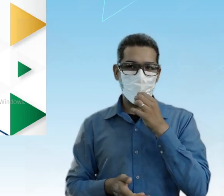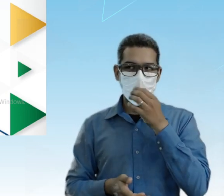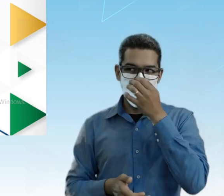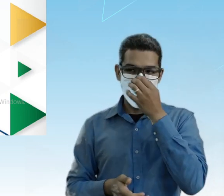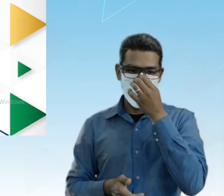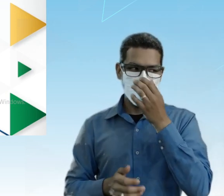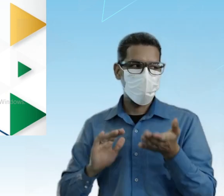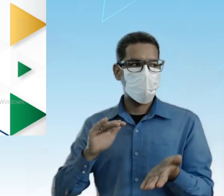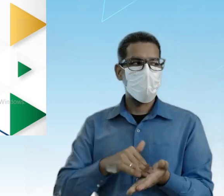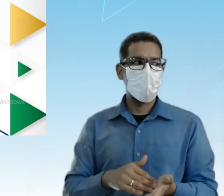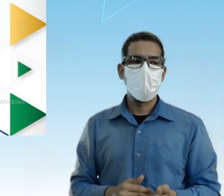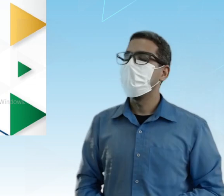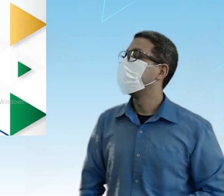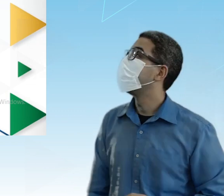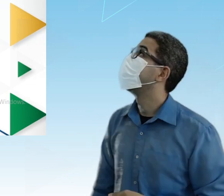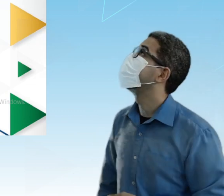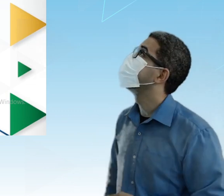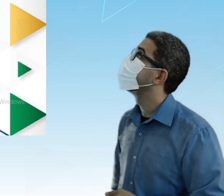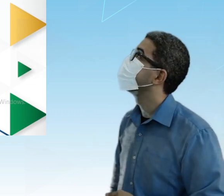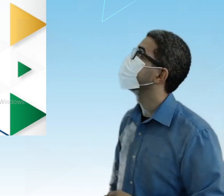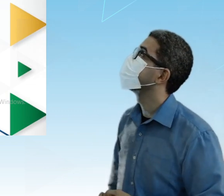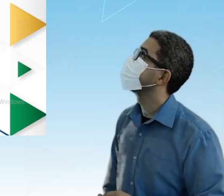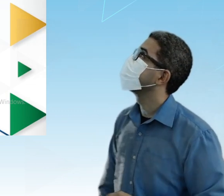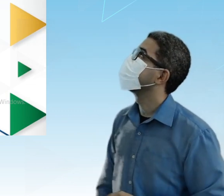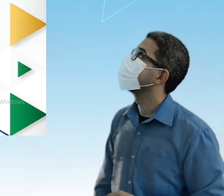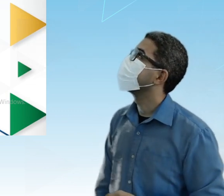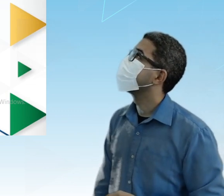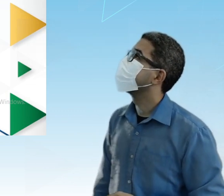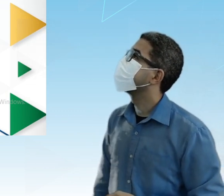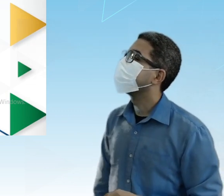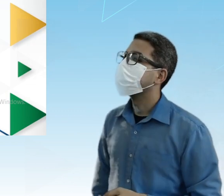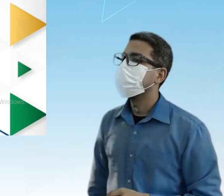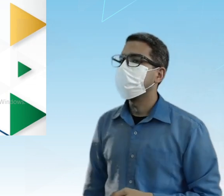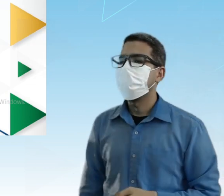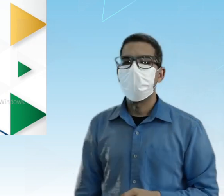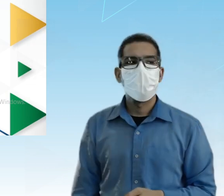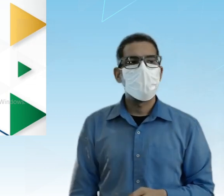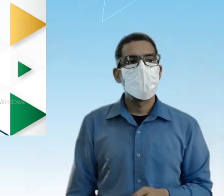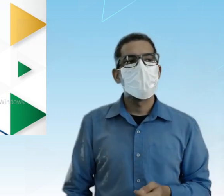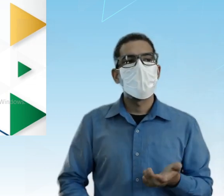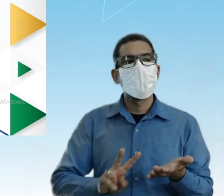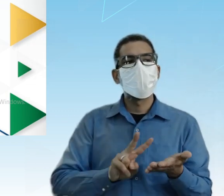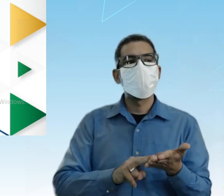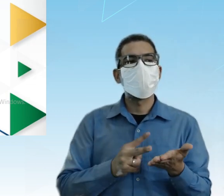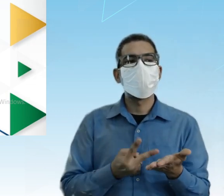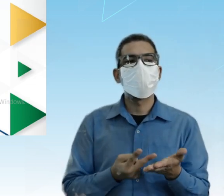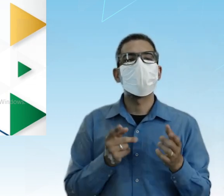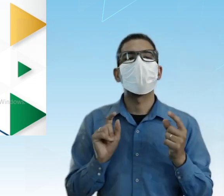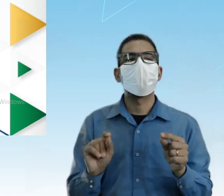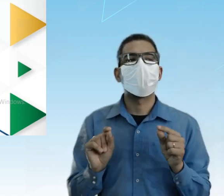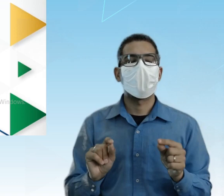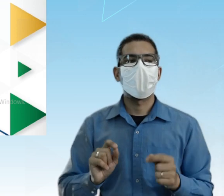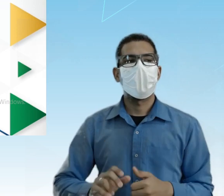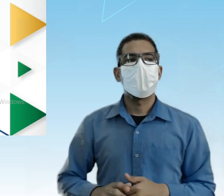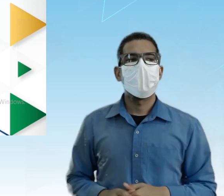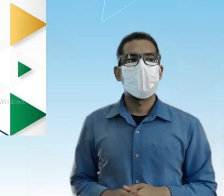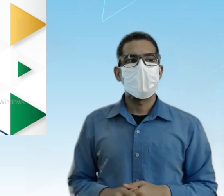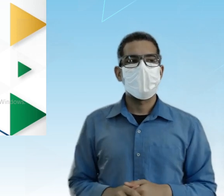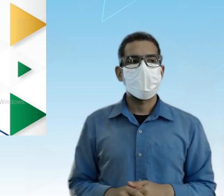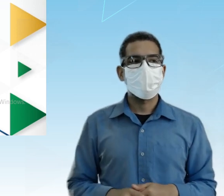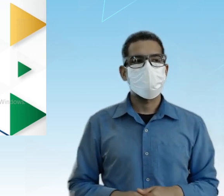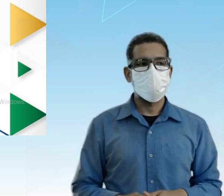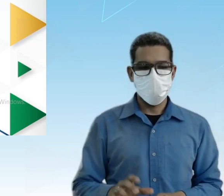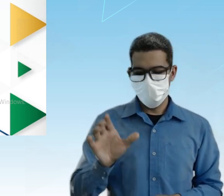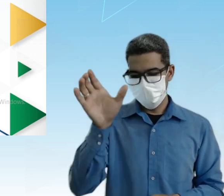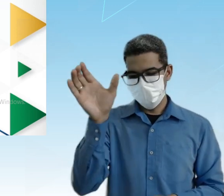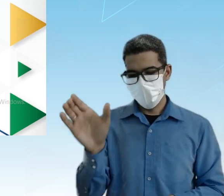última charge que eu botei aí. Não deu para ver lá em cima, mas eu vou traduzir, meus amores. De um lado,